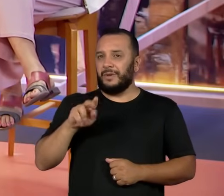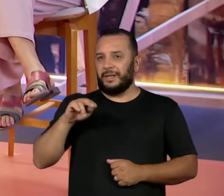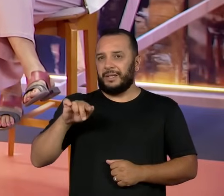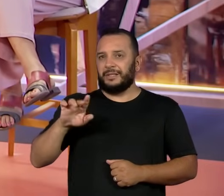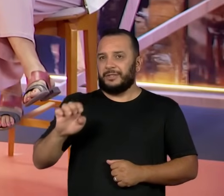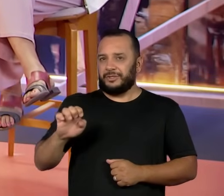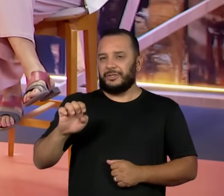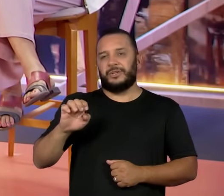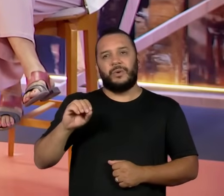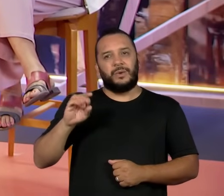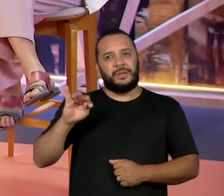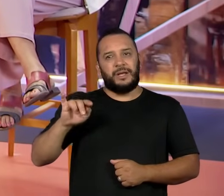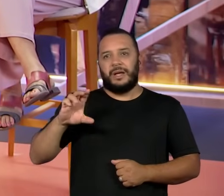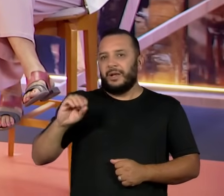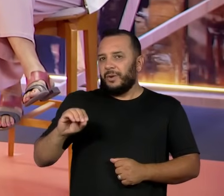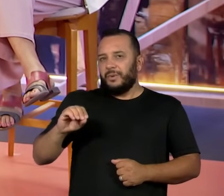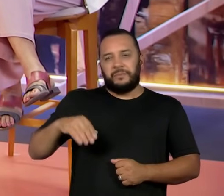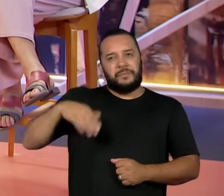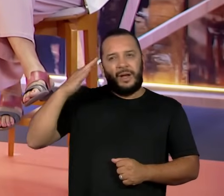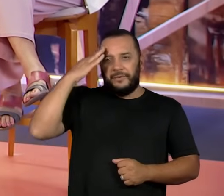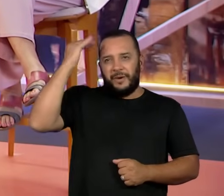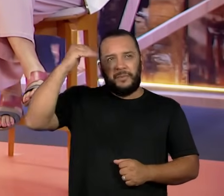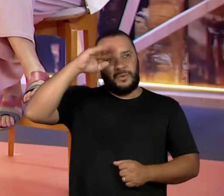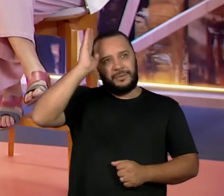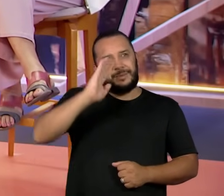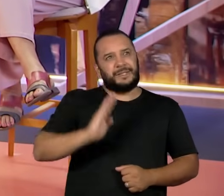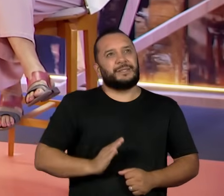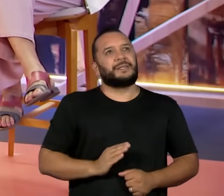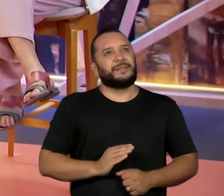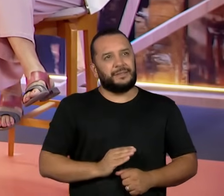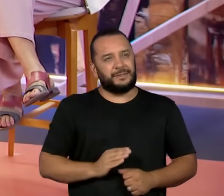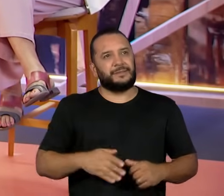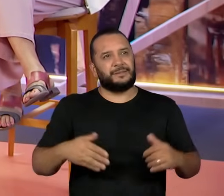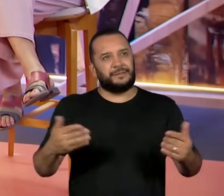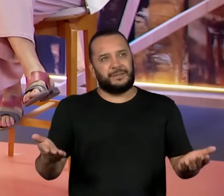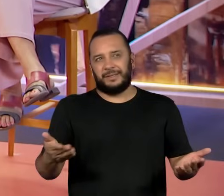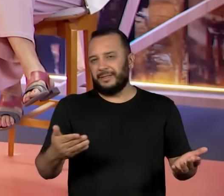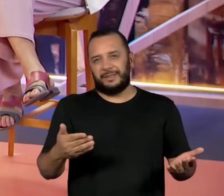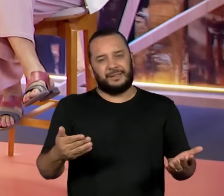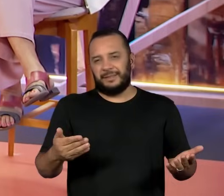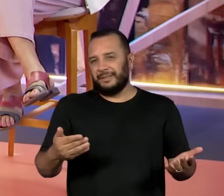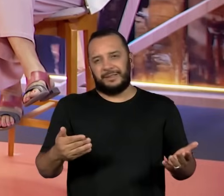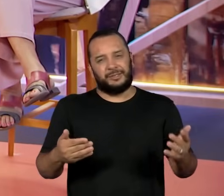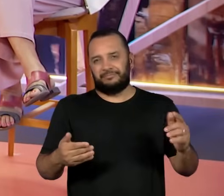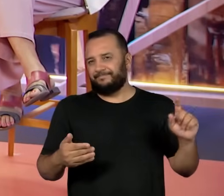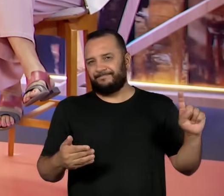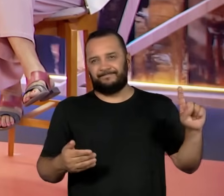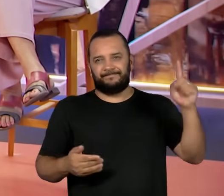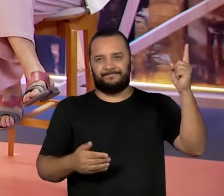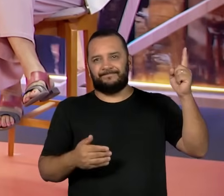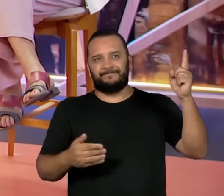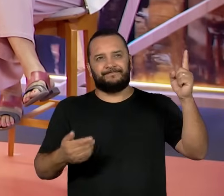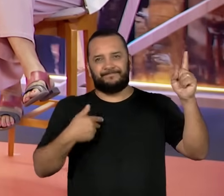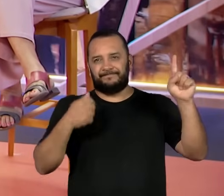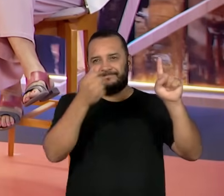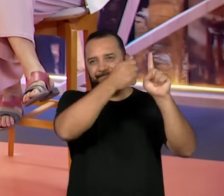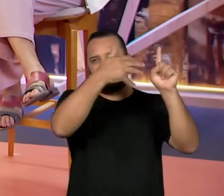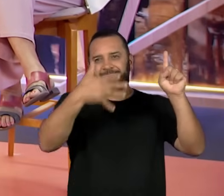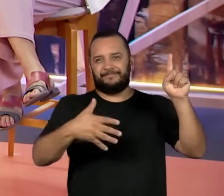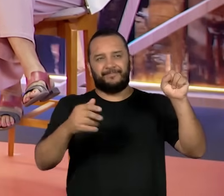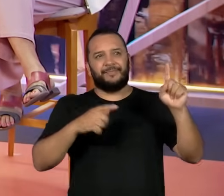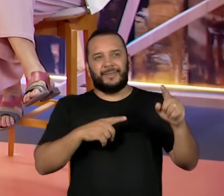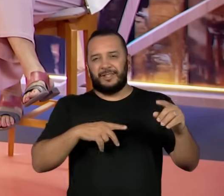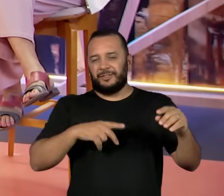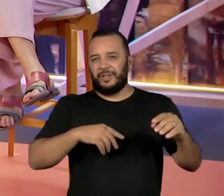foi o maior ator desse país. Absolutamente. Exatamente. Imbatível, né? O homem que teve das chanchadas